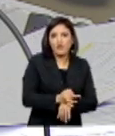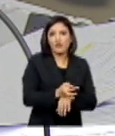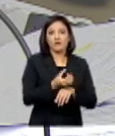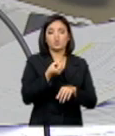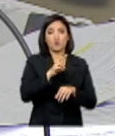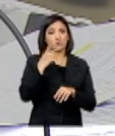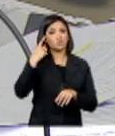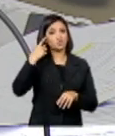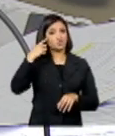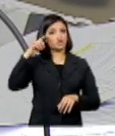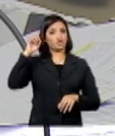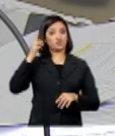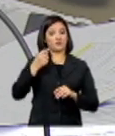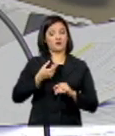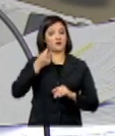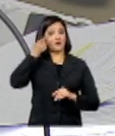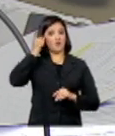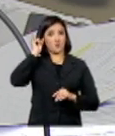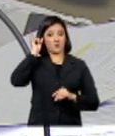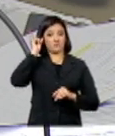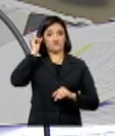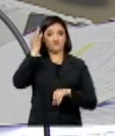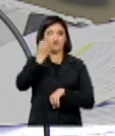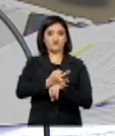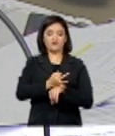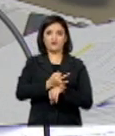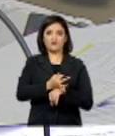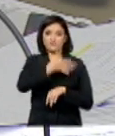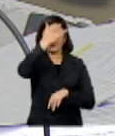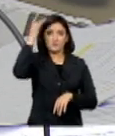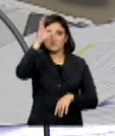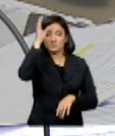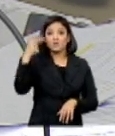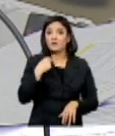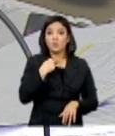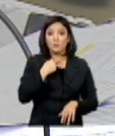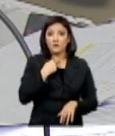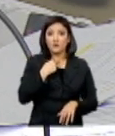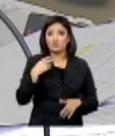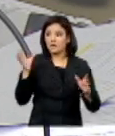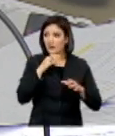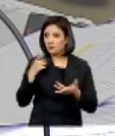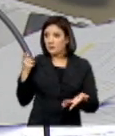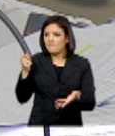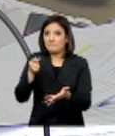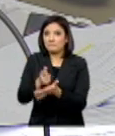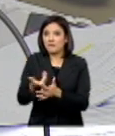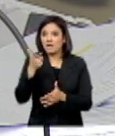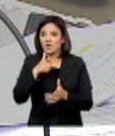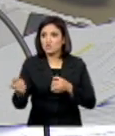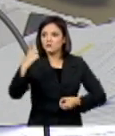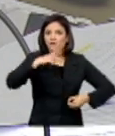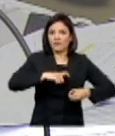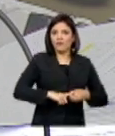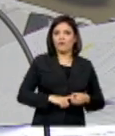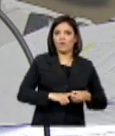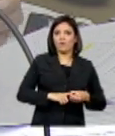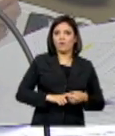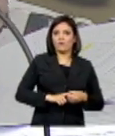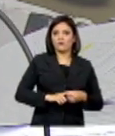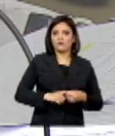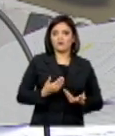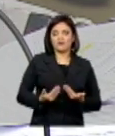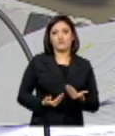feriado não permite ao consumidor rapidamente chegar pagar e ter relegado serviço porque